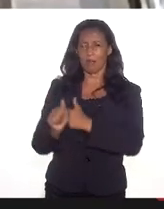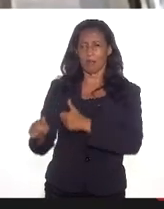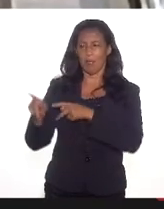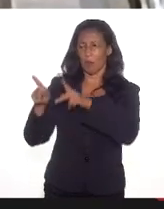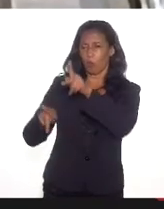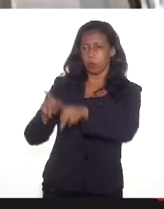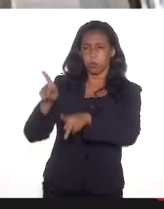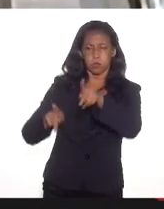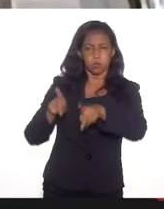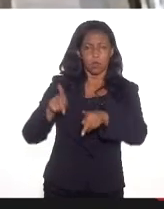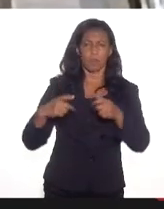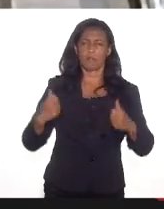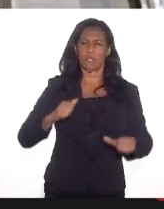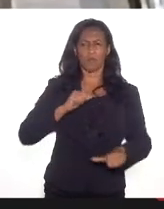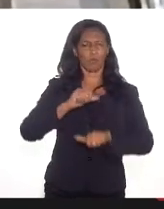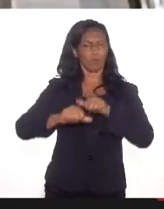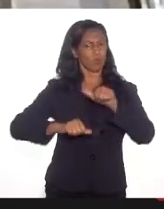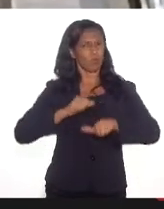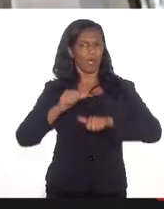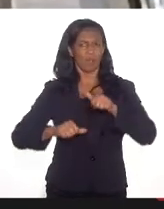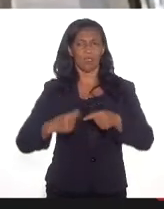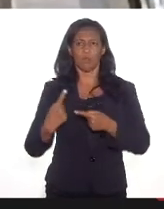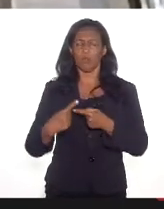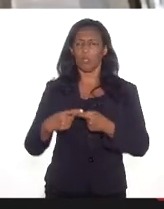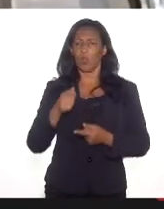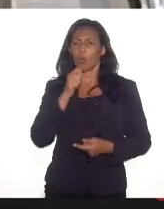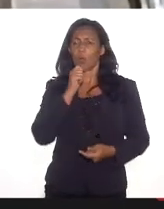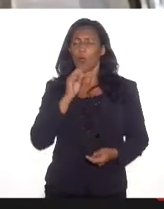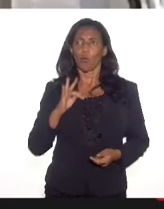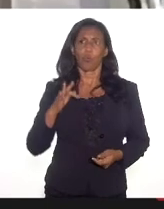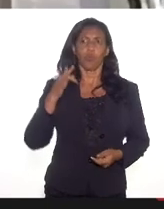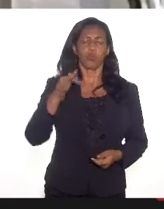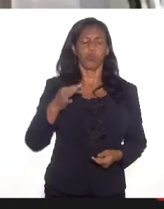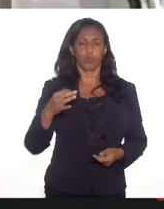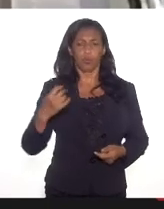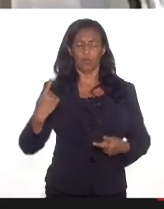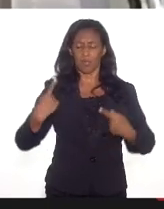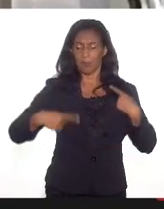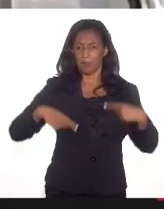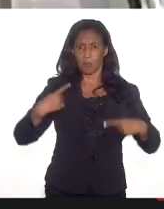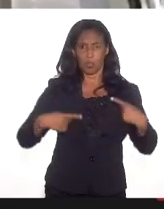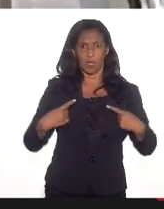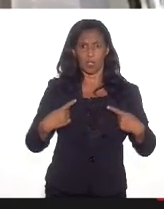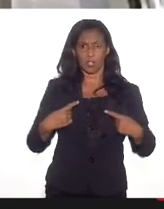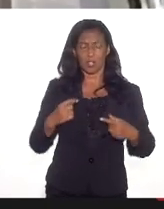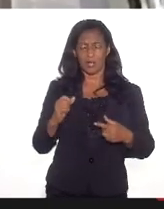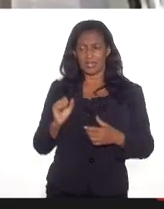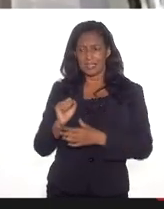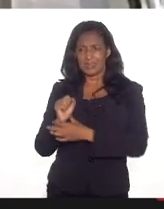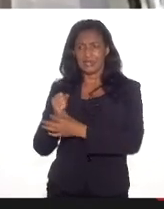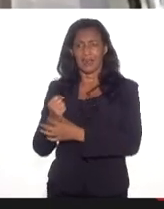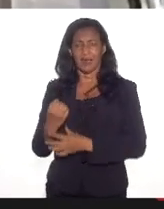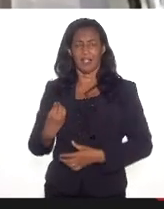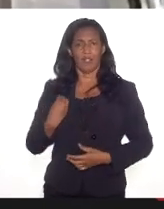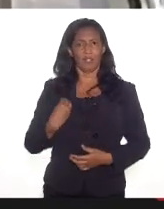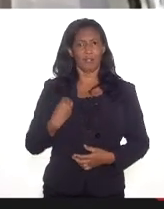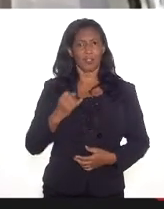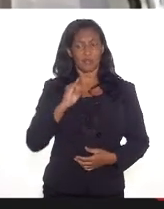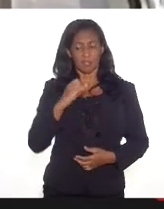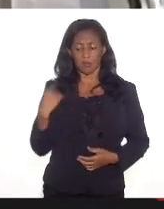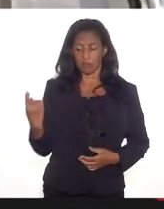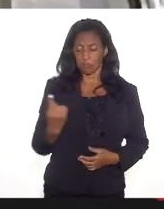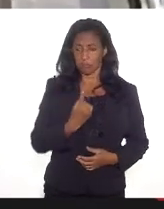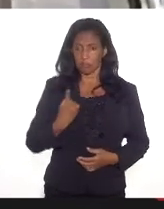com urgência porque não haverá políticas que garantam a vida se nós não tivermos a